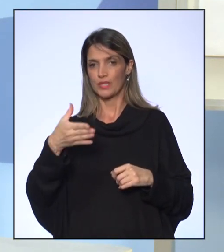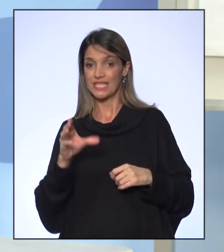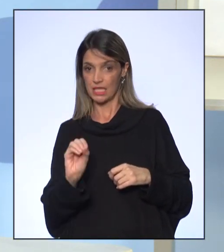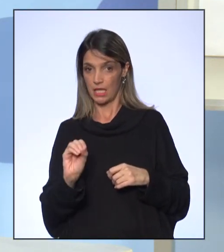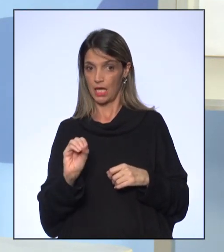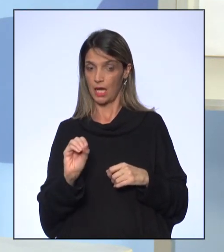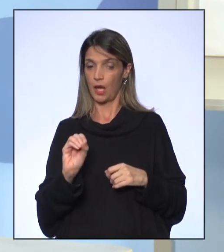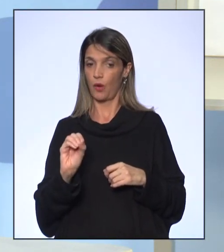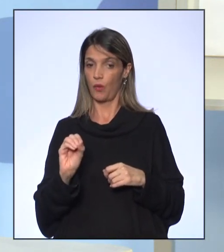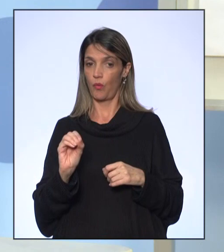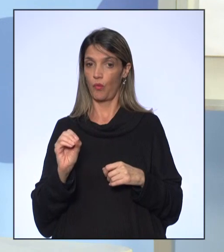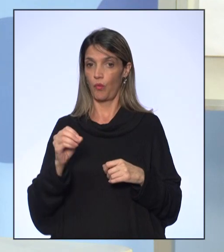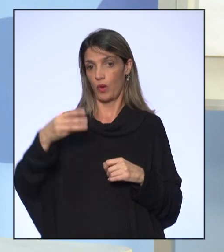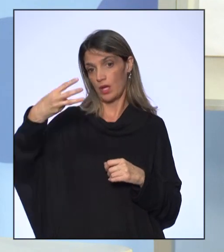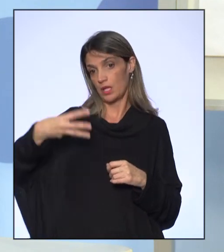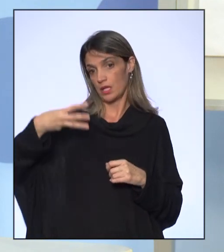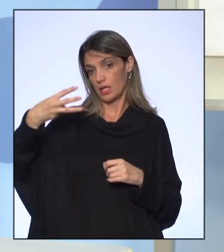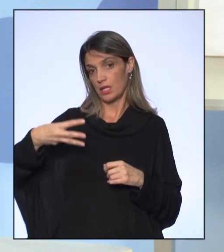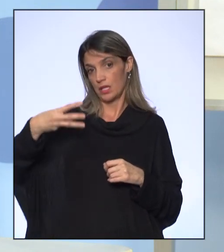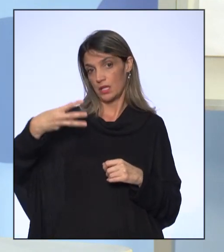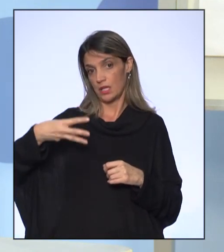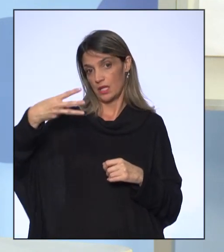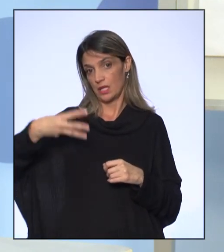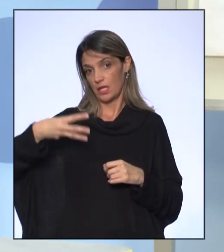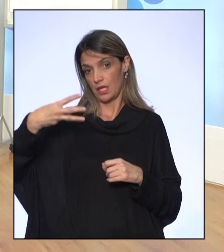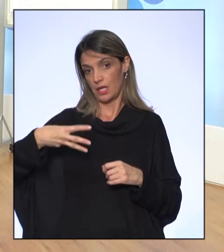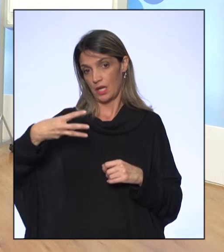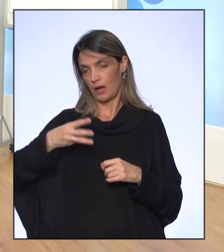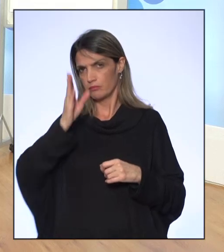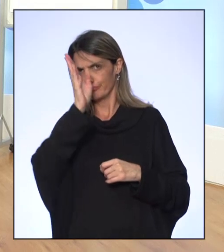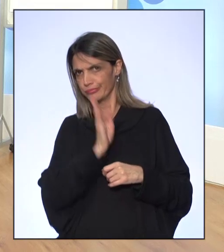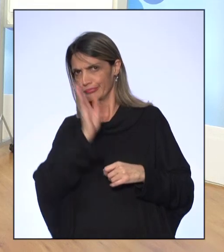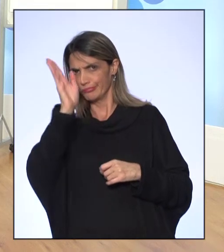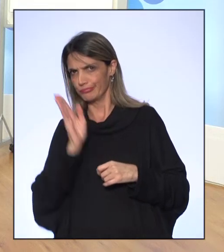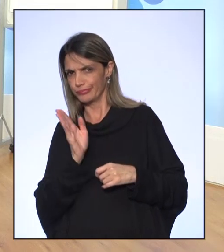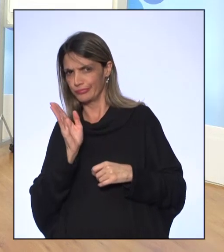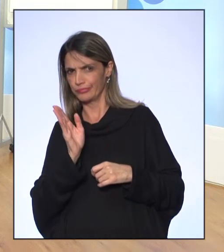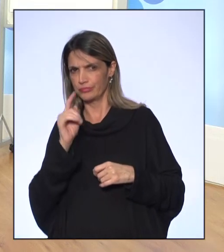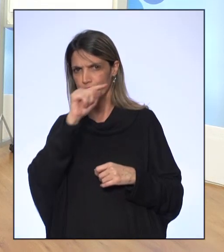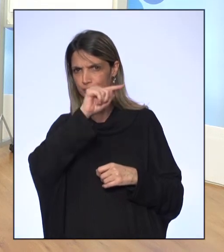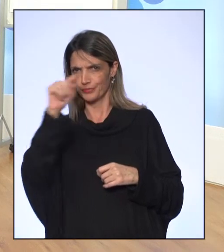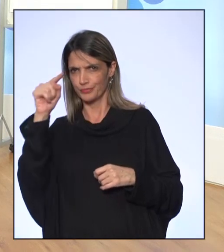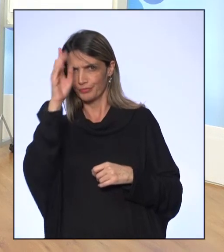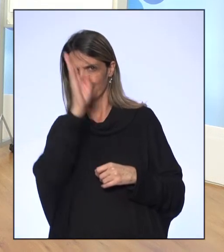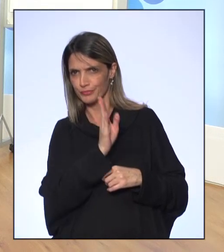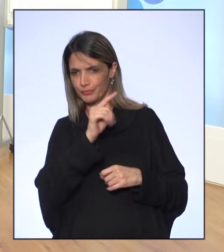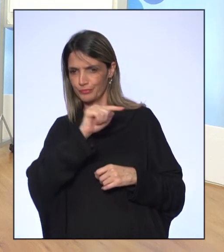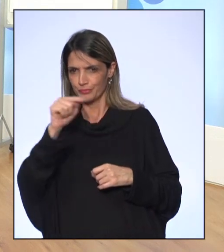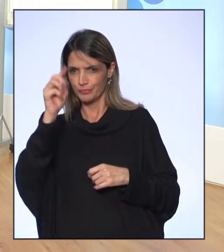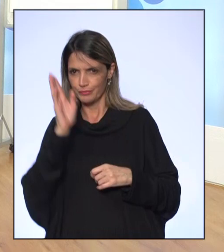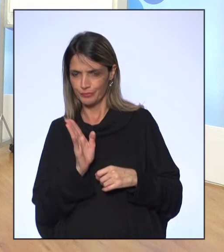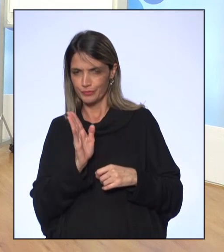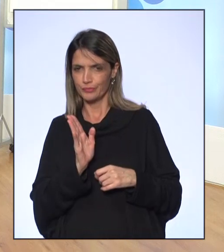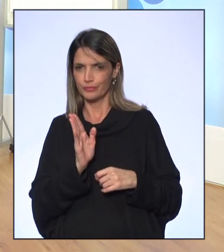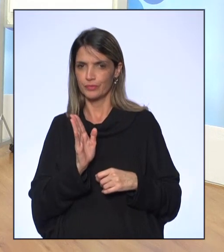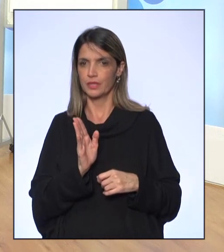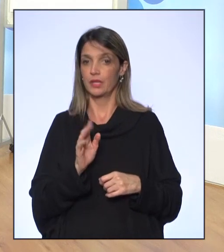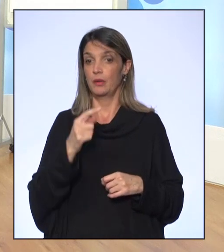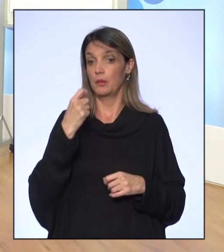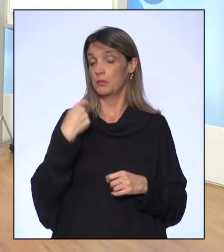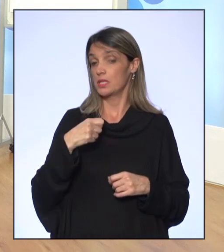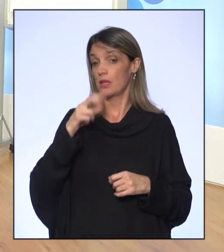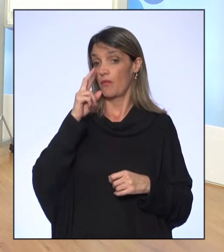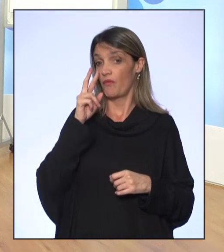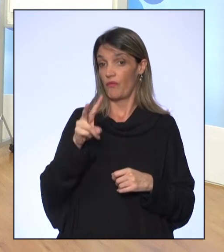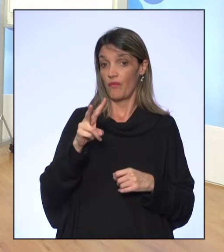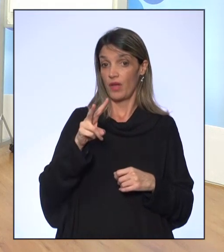existem proporcionalidades entre os segmentos. Isso, entre as outras que cortam, não é? Então, os segmentos entre os segmentos entre das eles, retas. Isso, muito então, bom. nós temos que ver